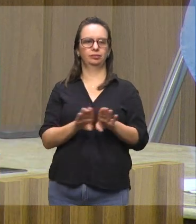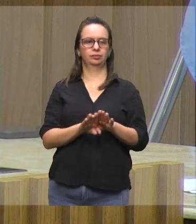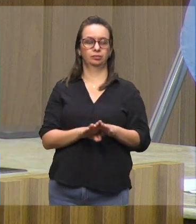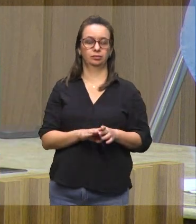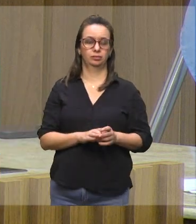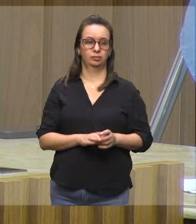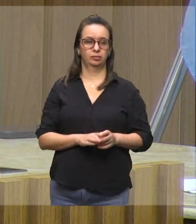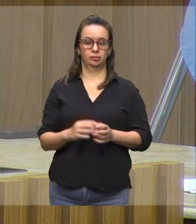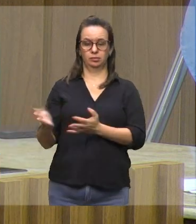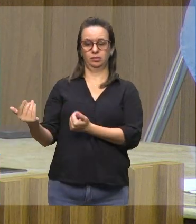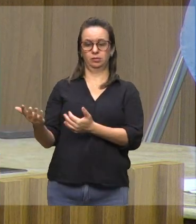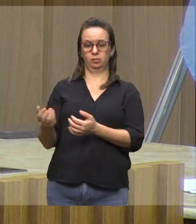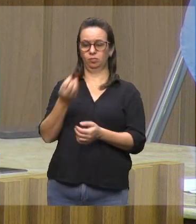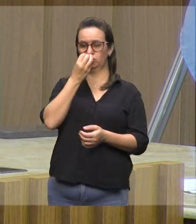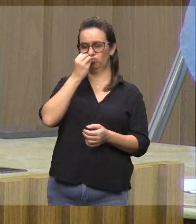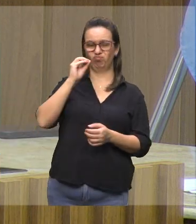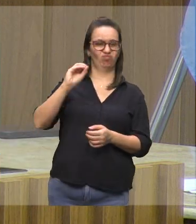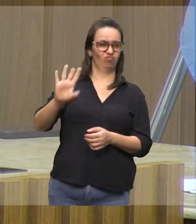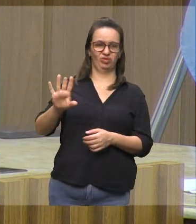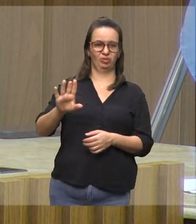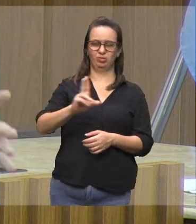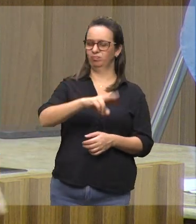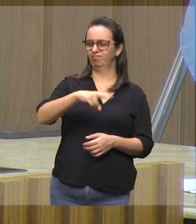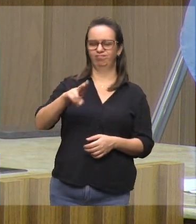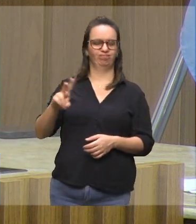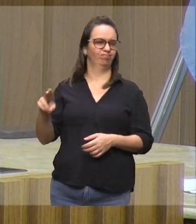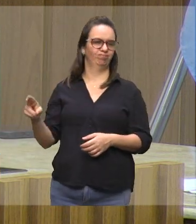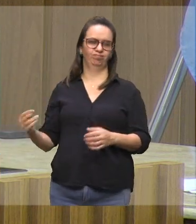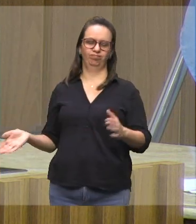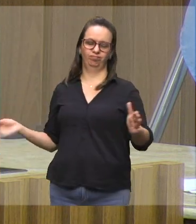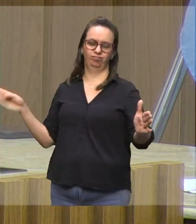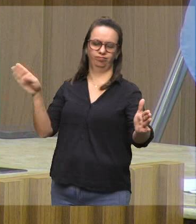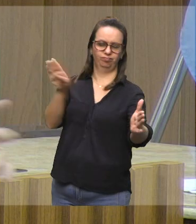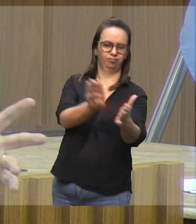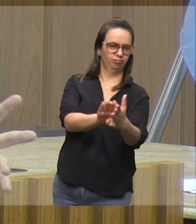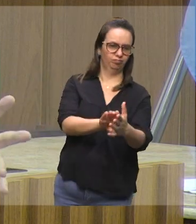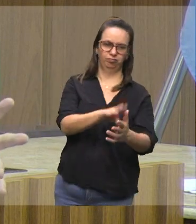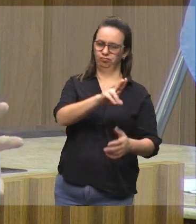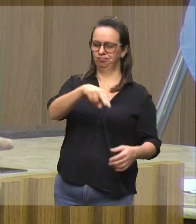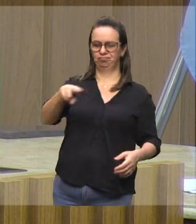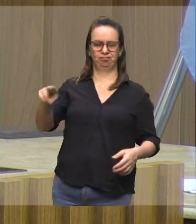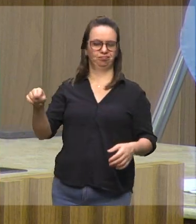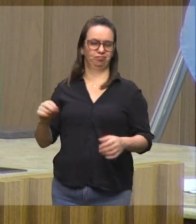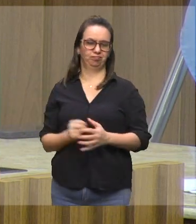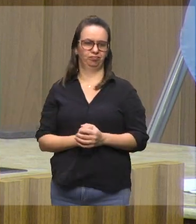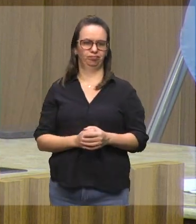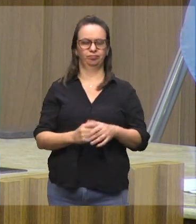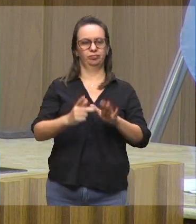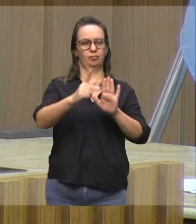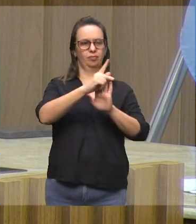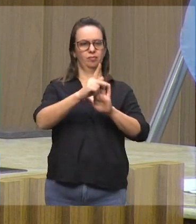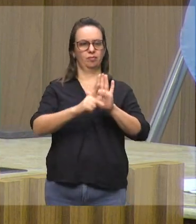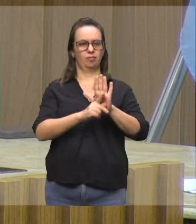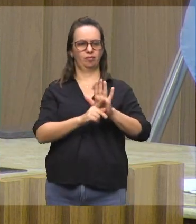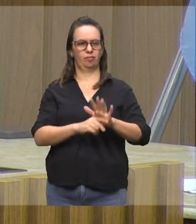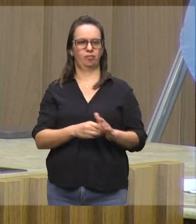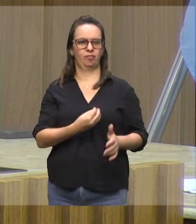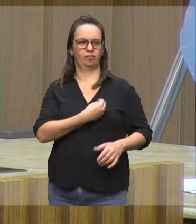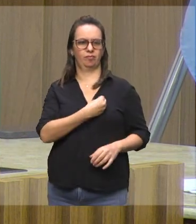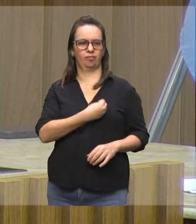deixa de estar matriculado na rede de ensino, então ele se evade da unidade escolar. O projeto de vida é uma